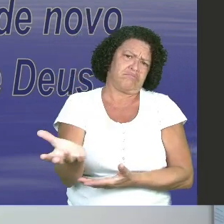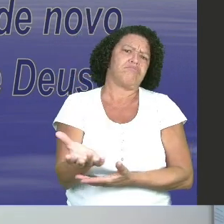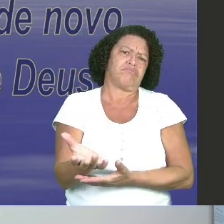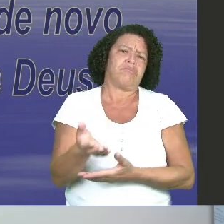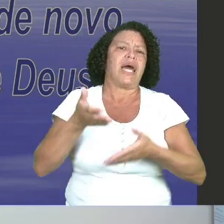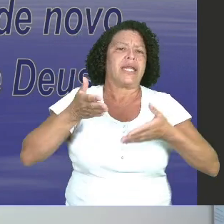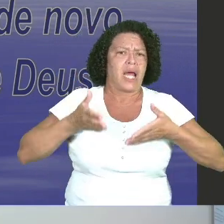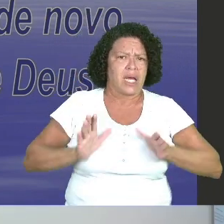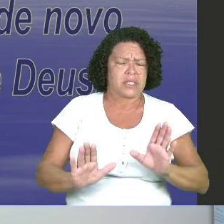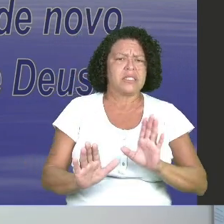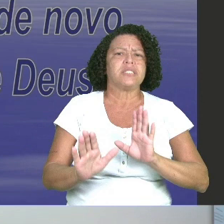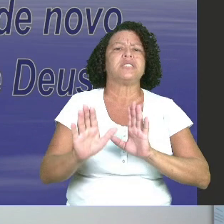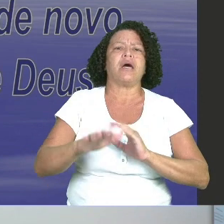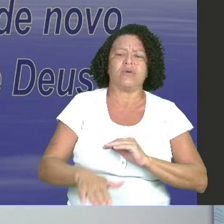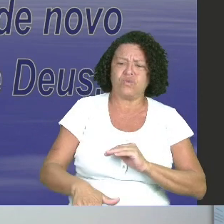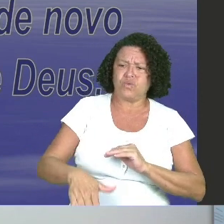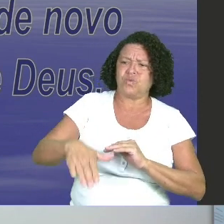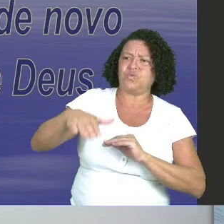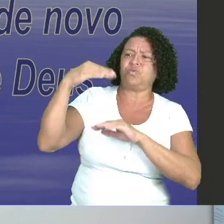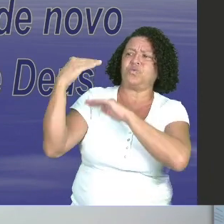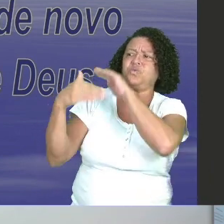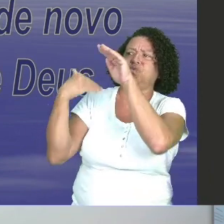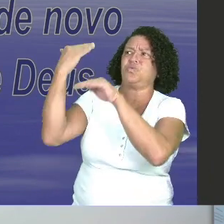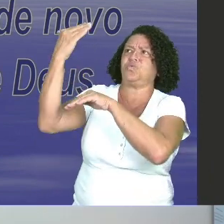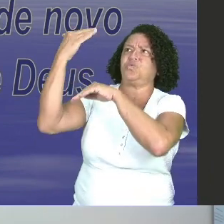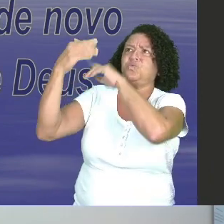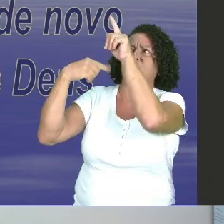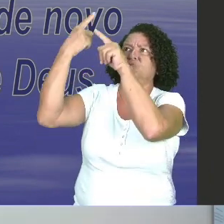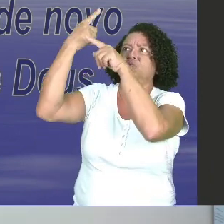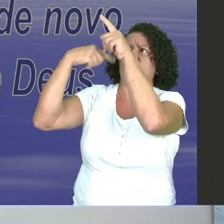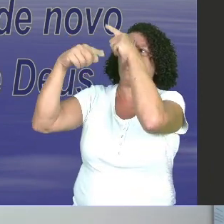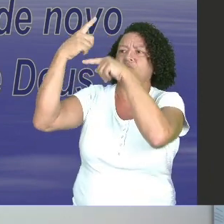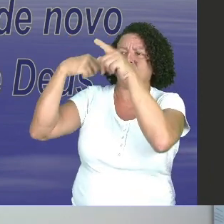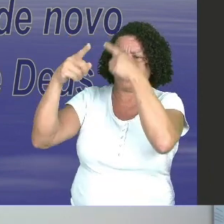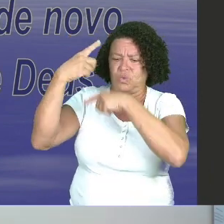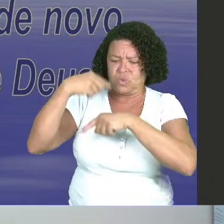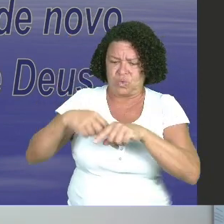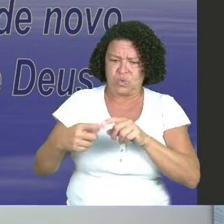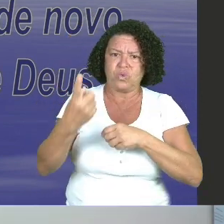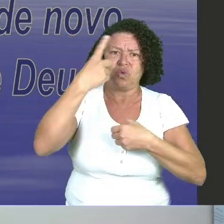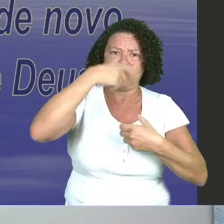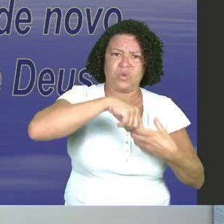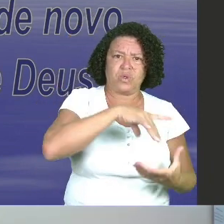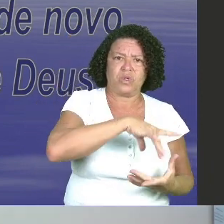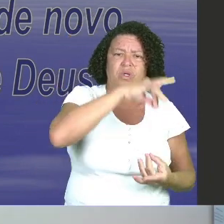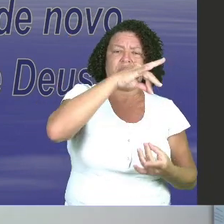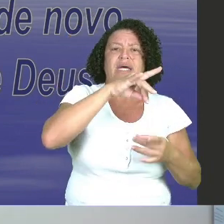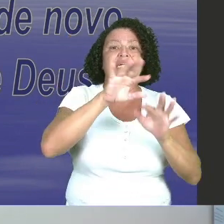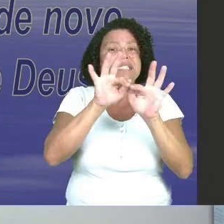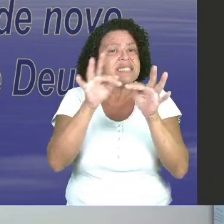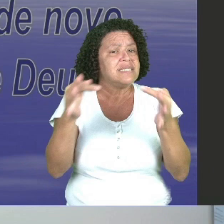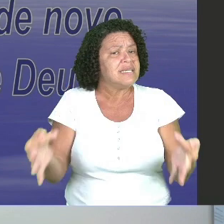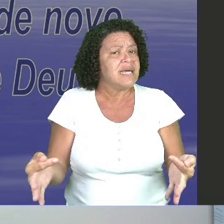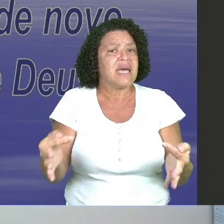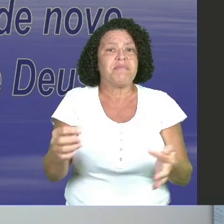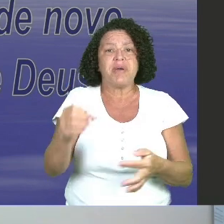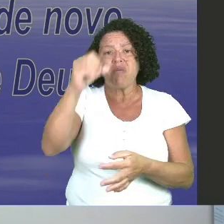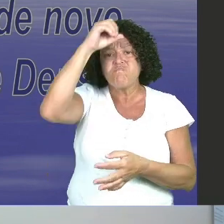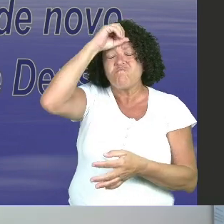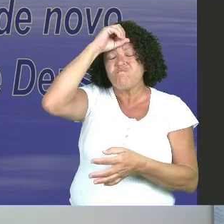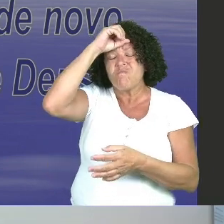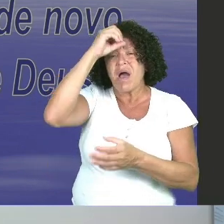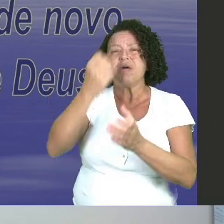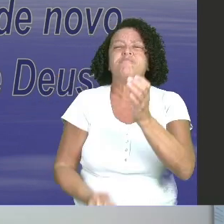nascer, renascer, crescer, evoluir, progredir de um espírito simples, ignorante, até se tornar